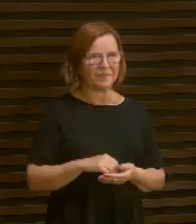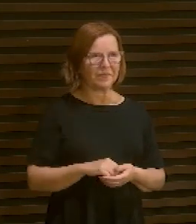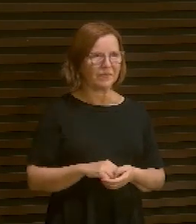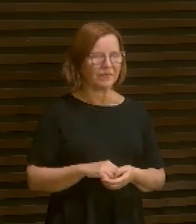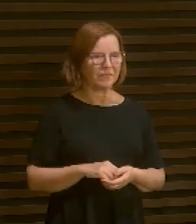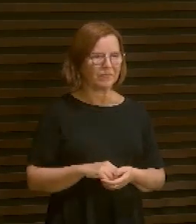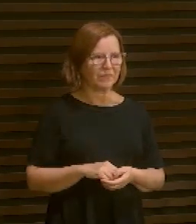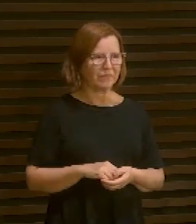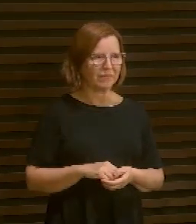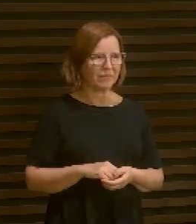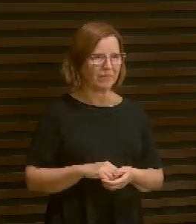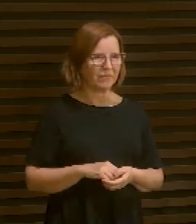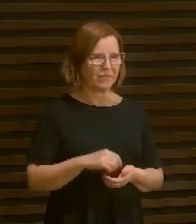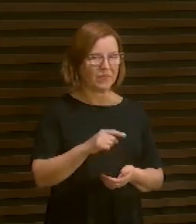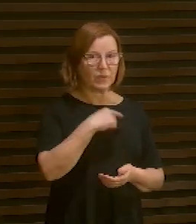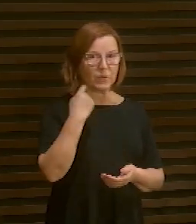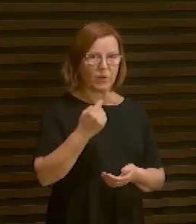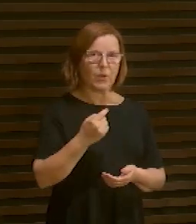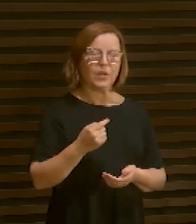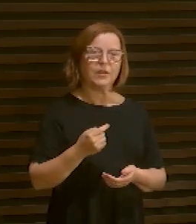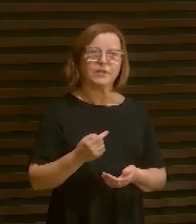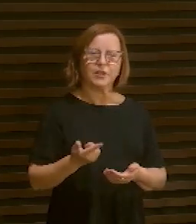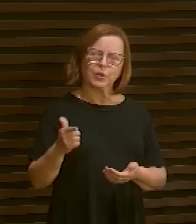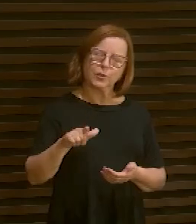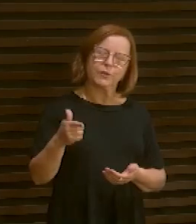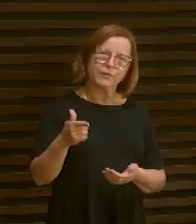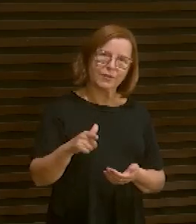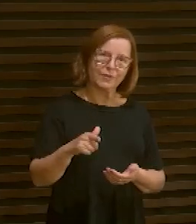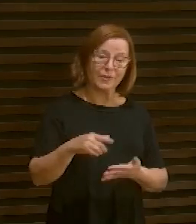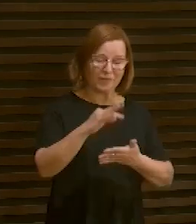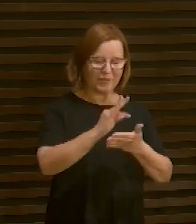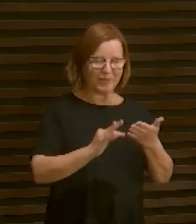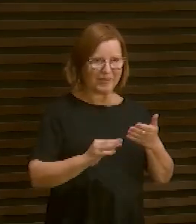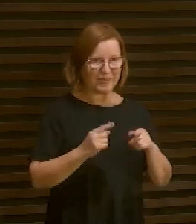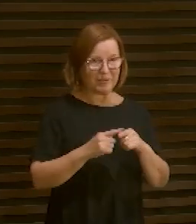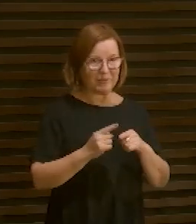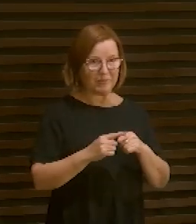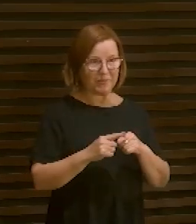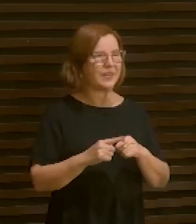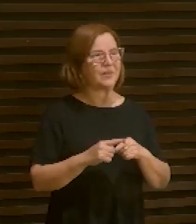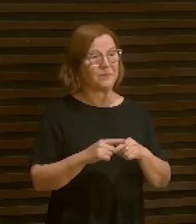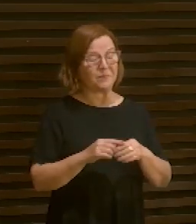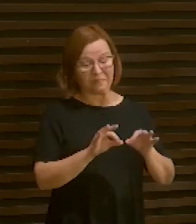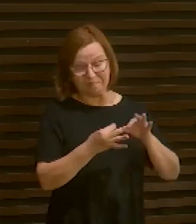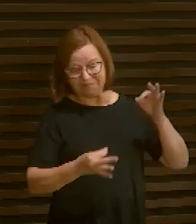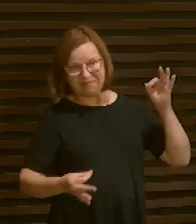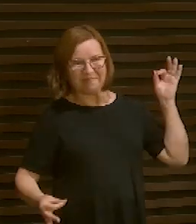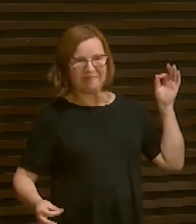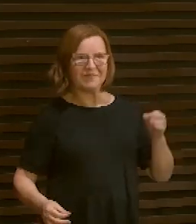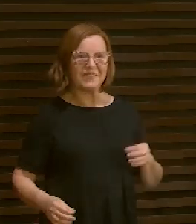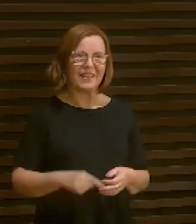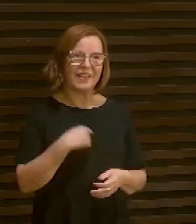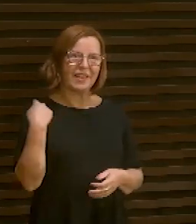A gente está indo e voltando porque a coisa é muito grande. Nós vamos começar